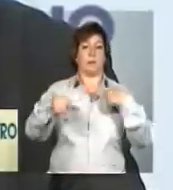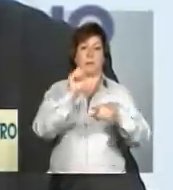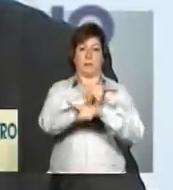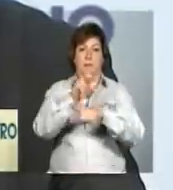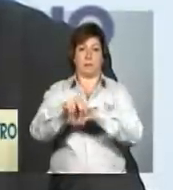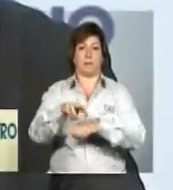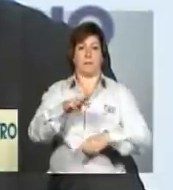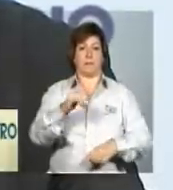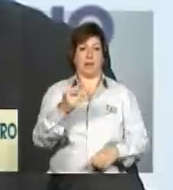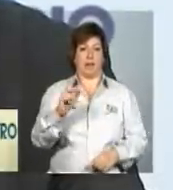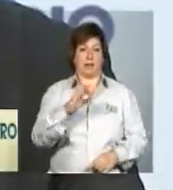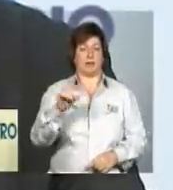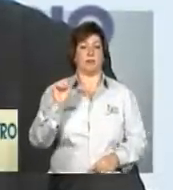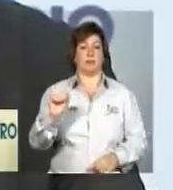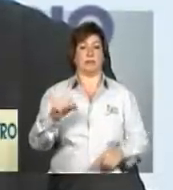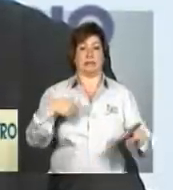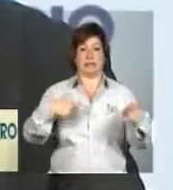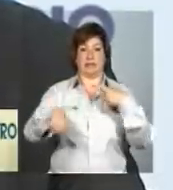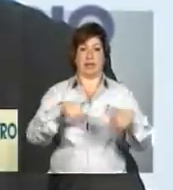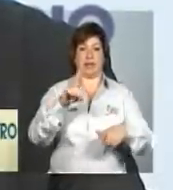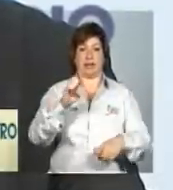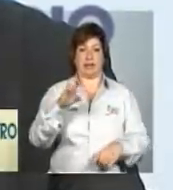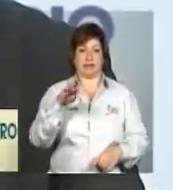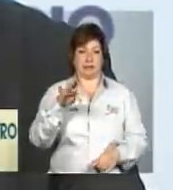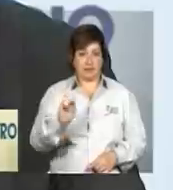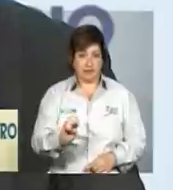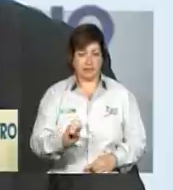migração, trabalho decente.